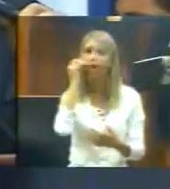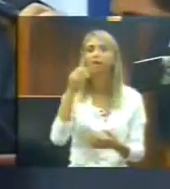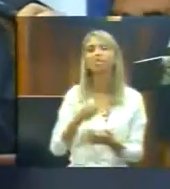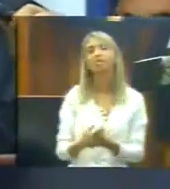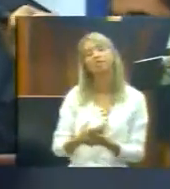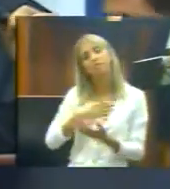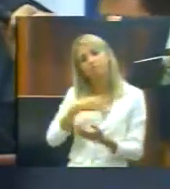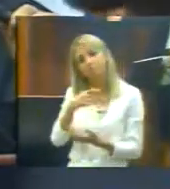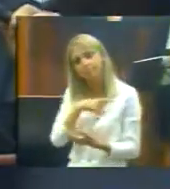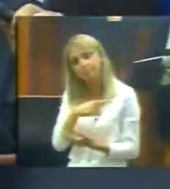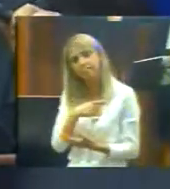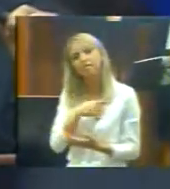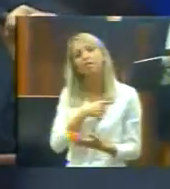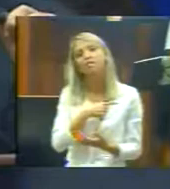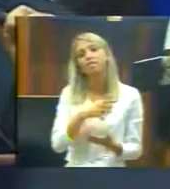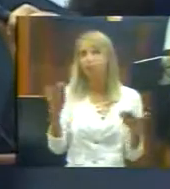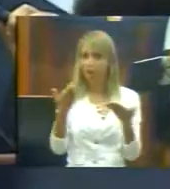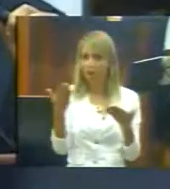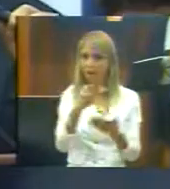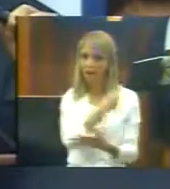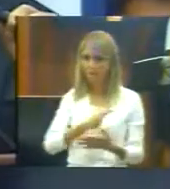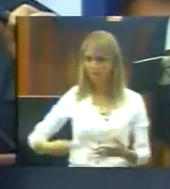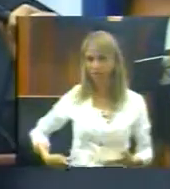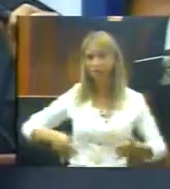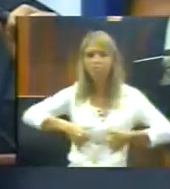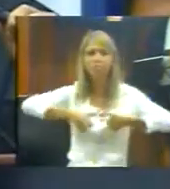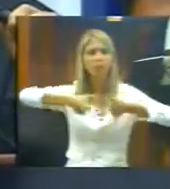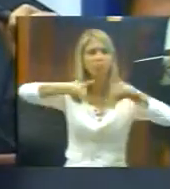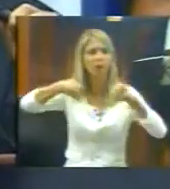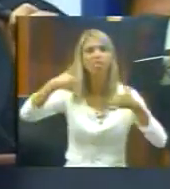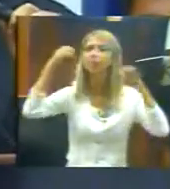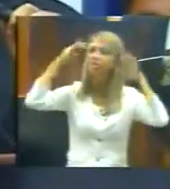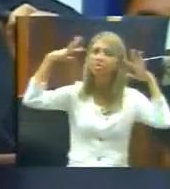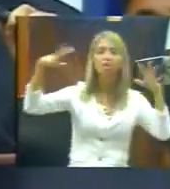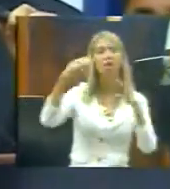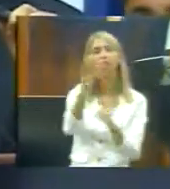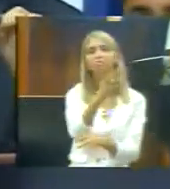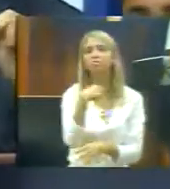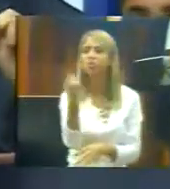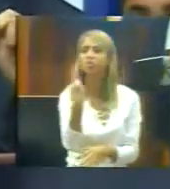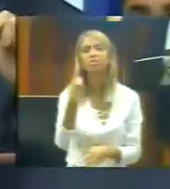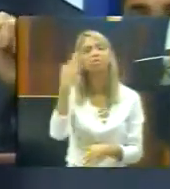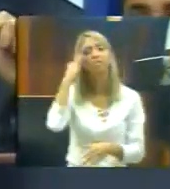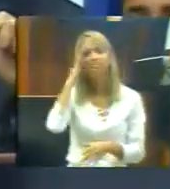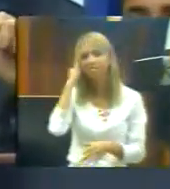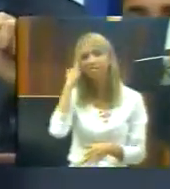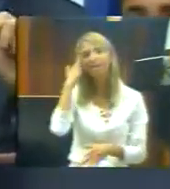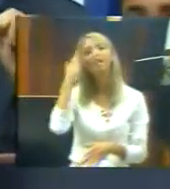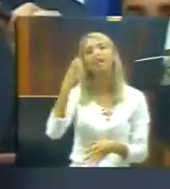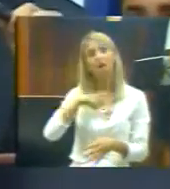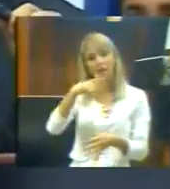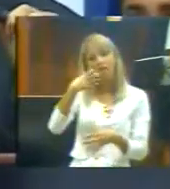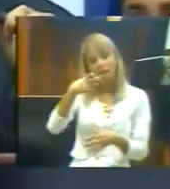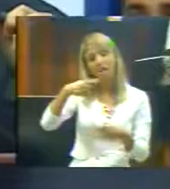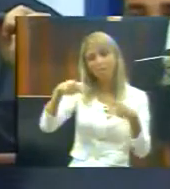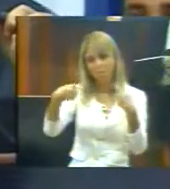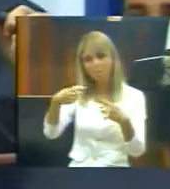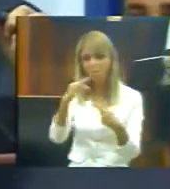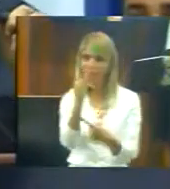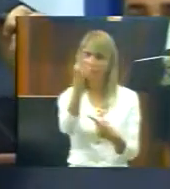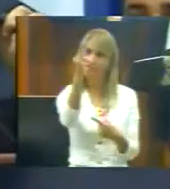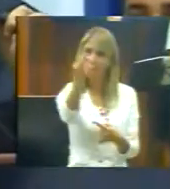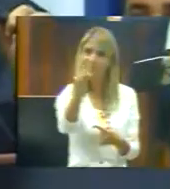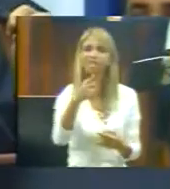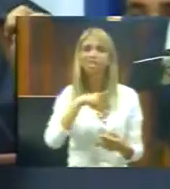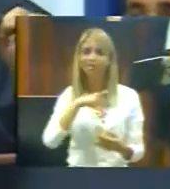ser presidente dessa casa. Para mim é uma honra e um sonho, como todos sabem, eu tenho vontade de ser político, né, de ter